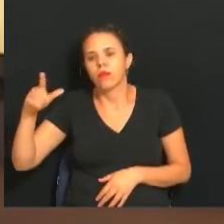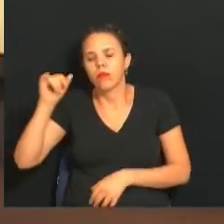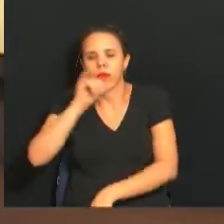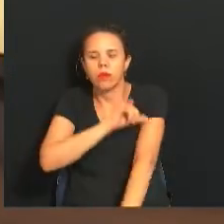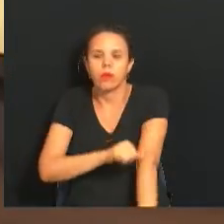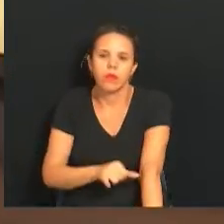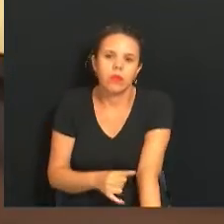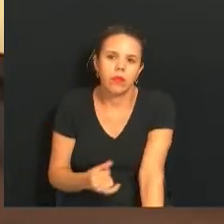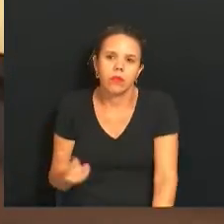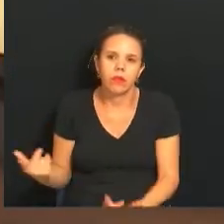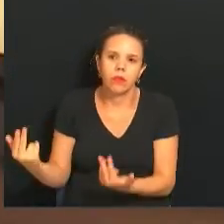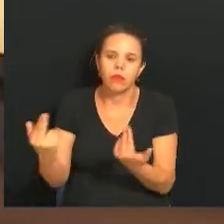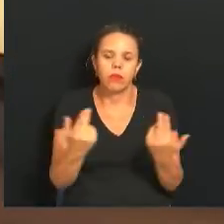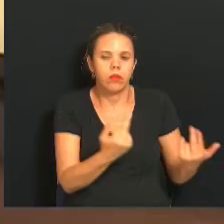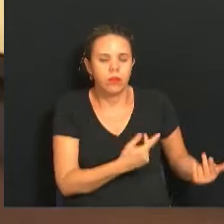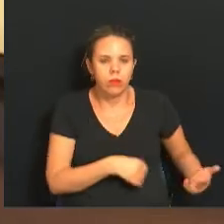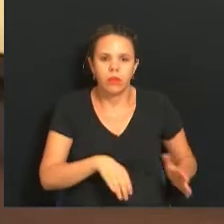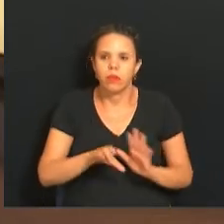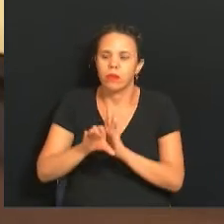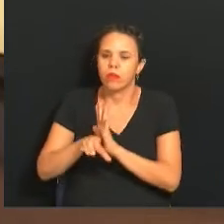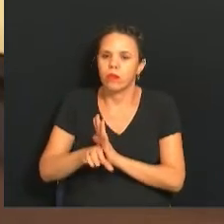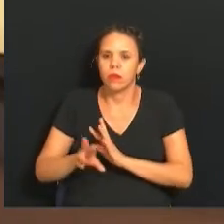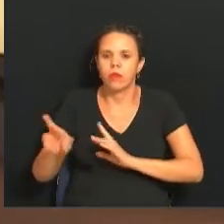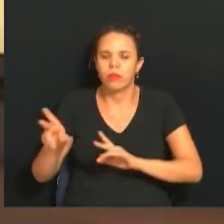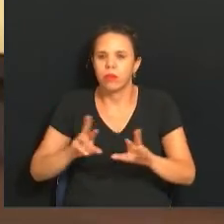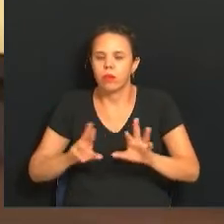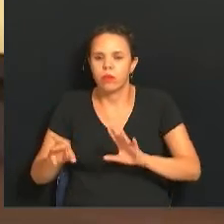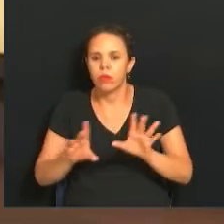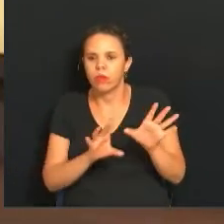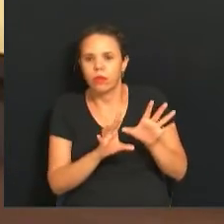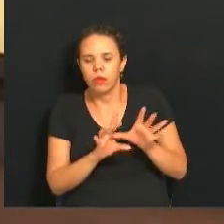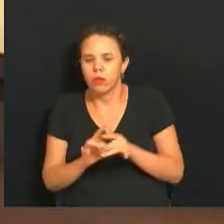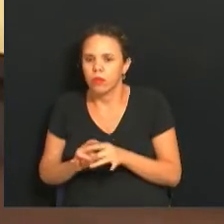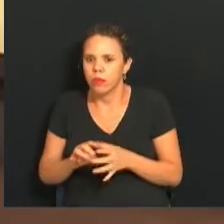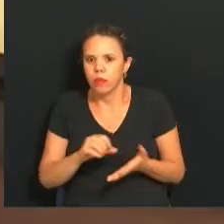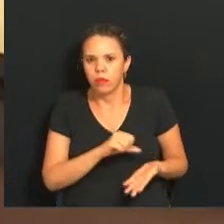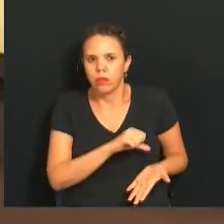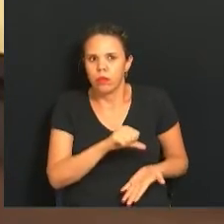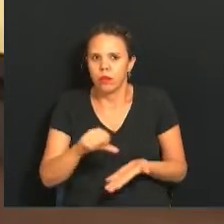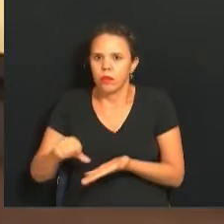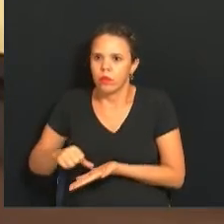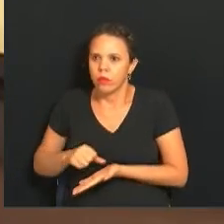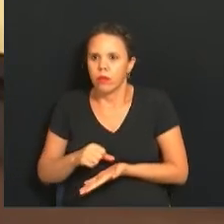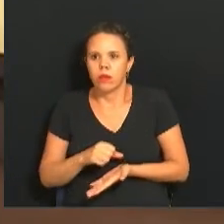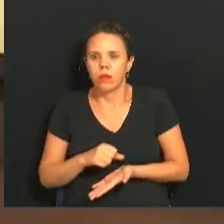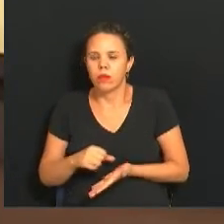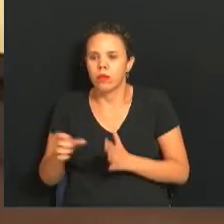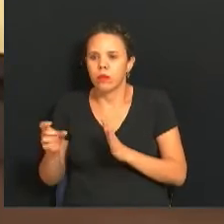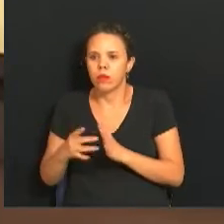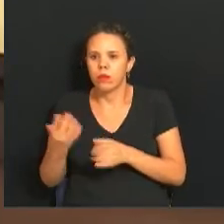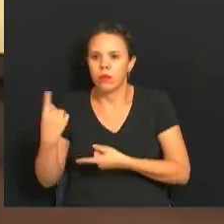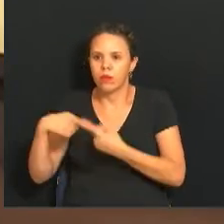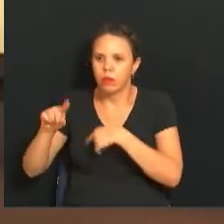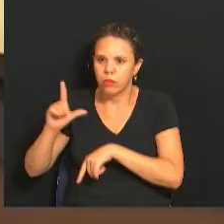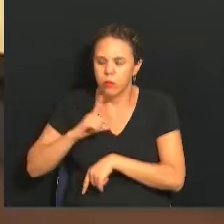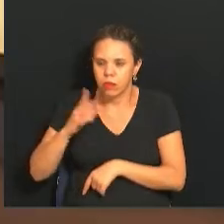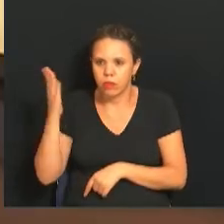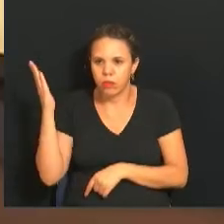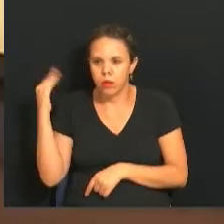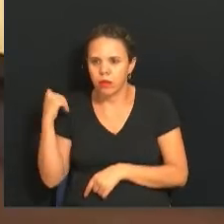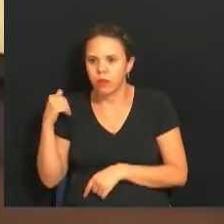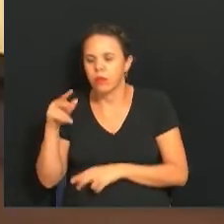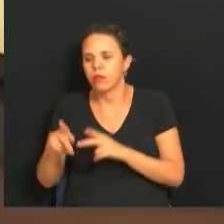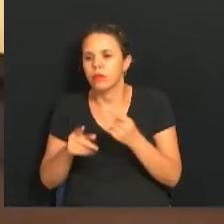Janeiro. Existe uma contextualização regional também. Então, assim, para uma vitrine ter sucesso, tem que saber meu